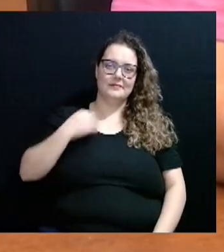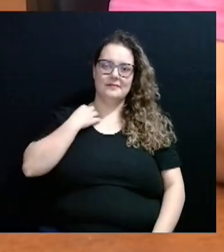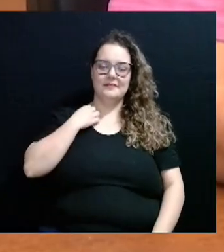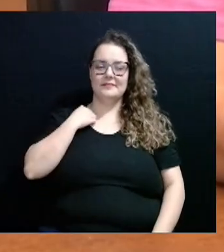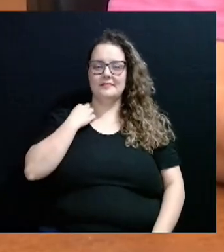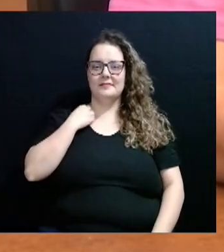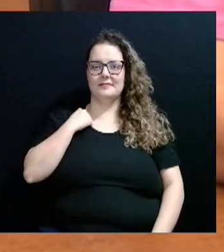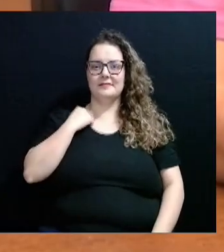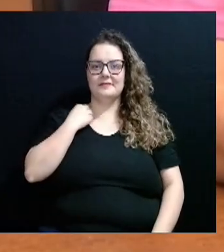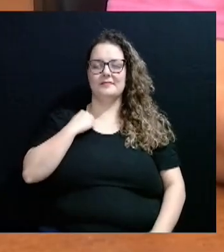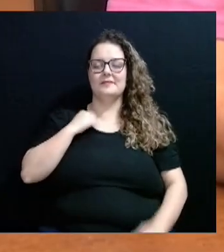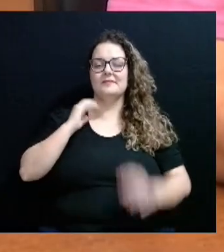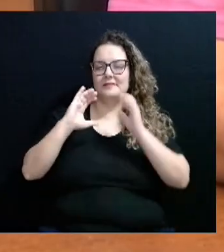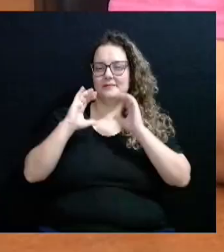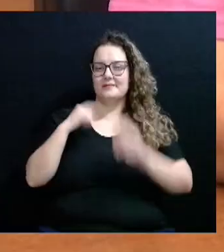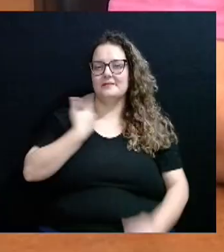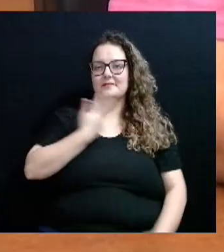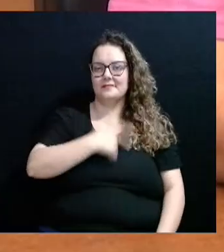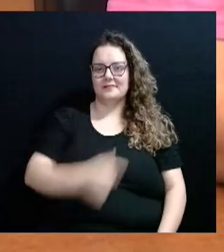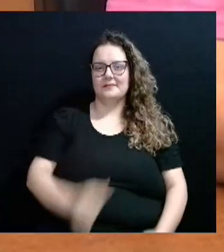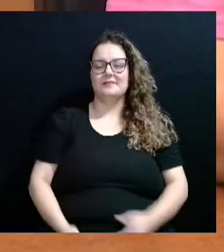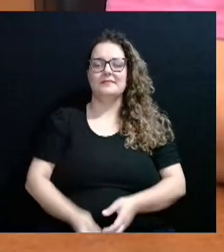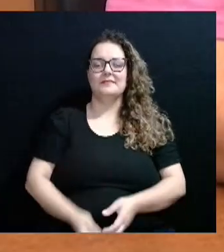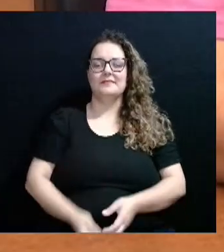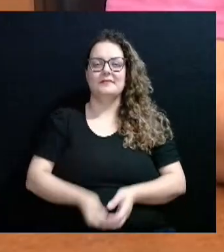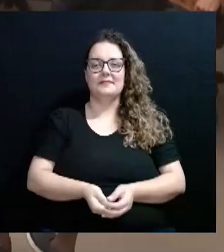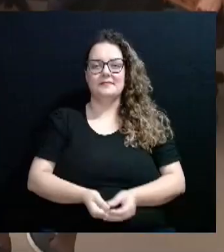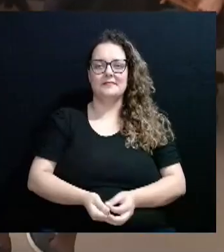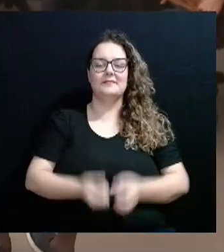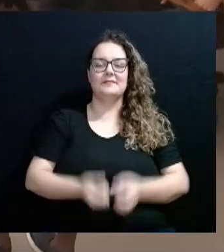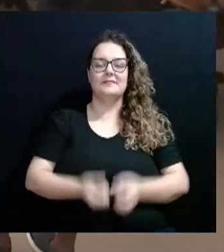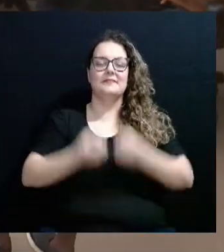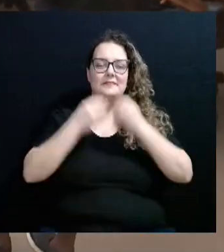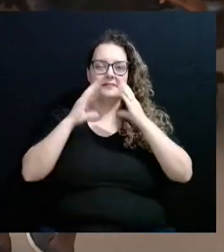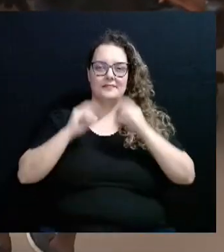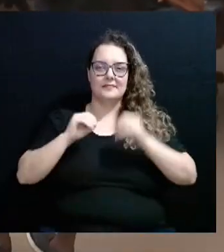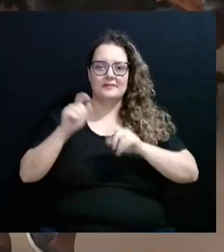para nós. Boa noite, pessoal.